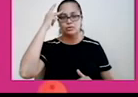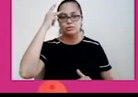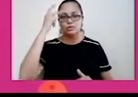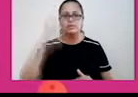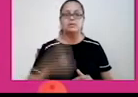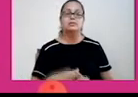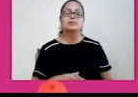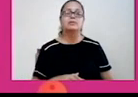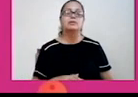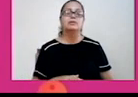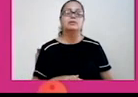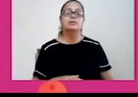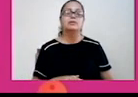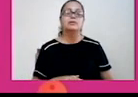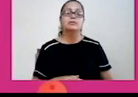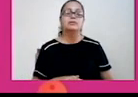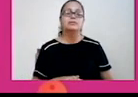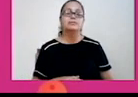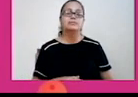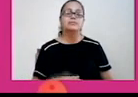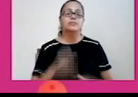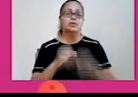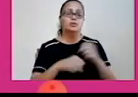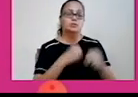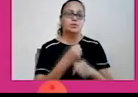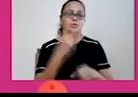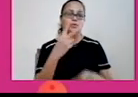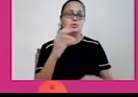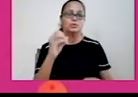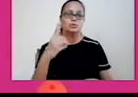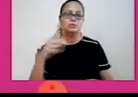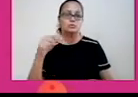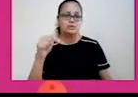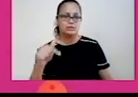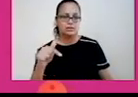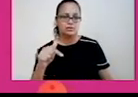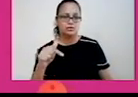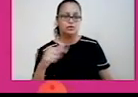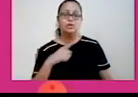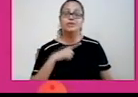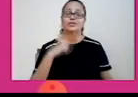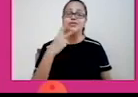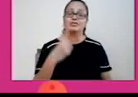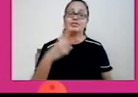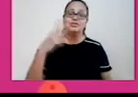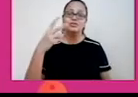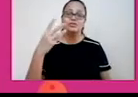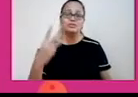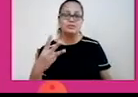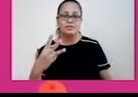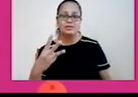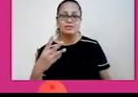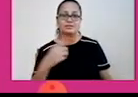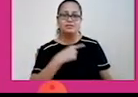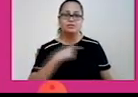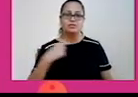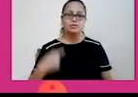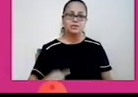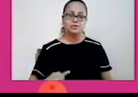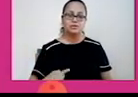acima de 6,5 milhões de habitantes, referente ao ano de 2017, 23 eram chinesas. O que isso significa? Que na